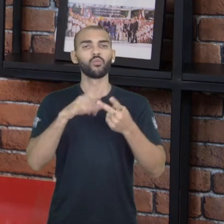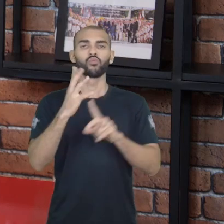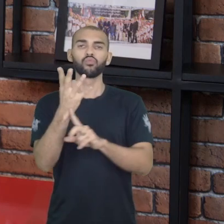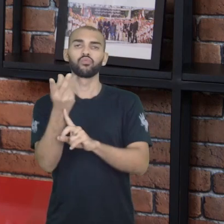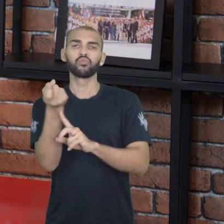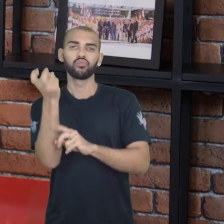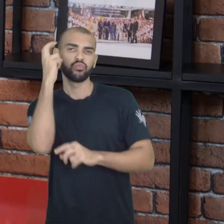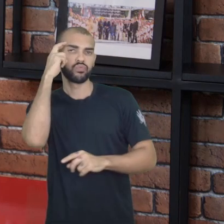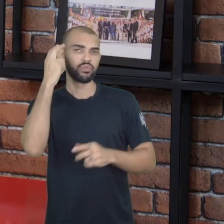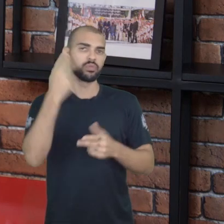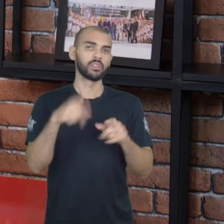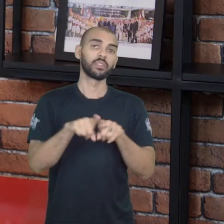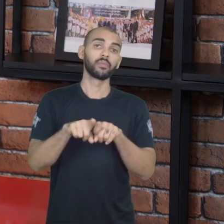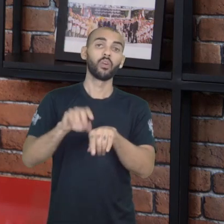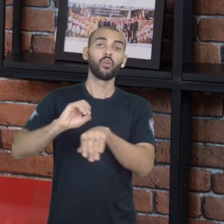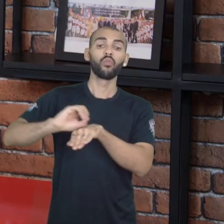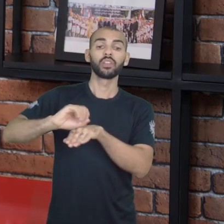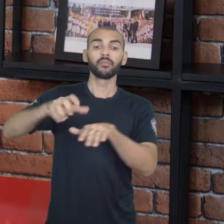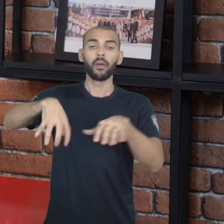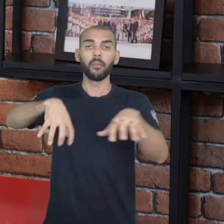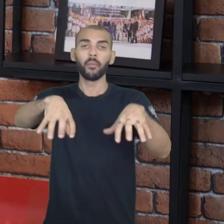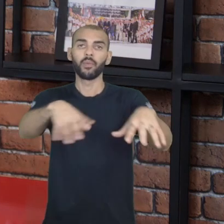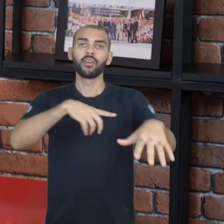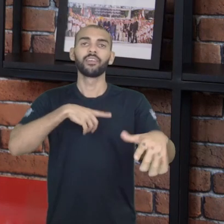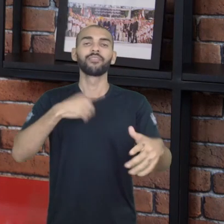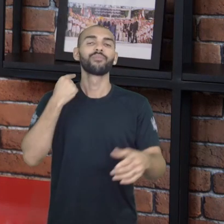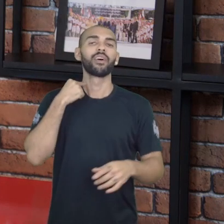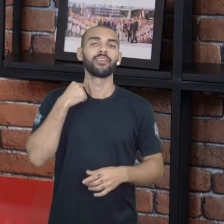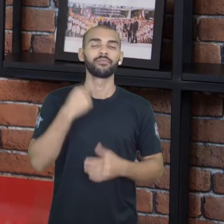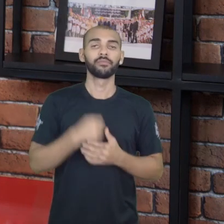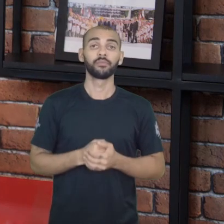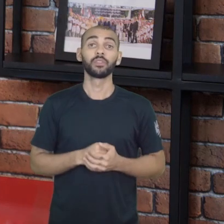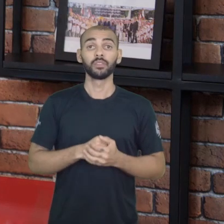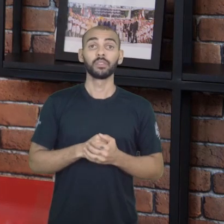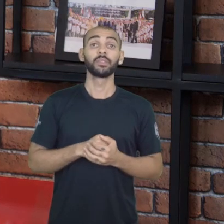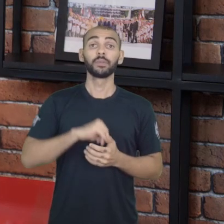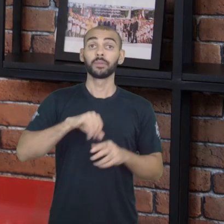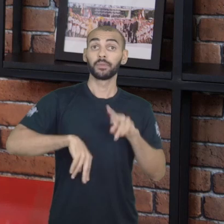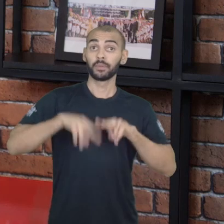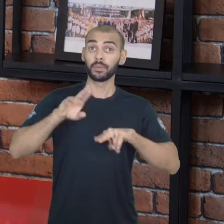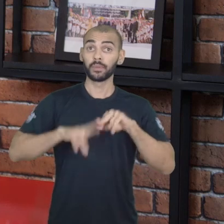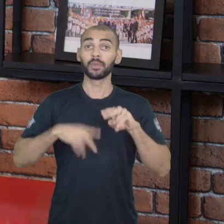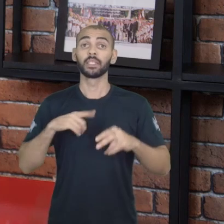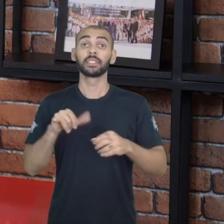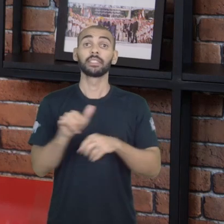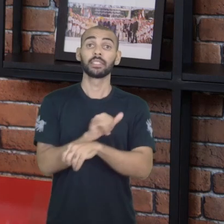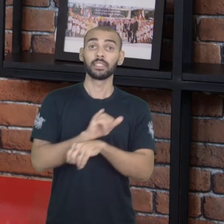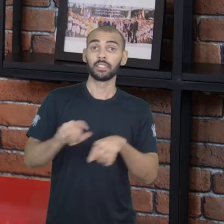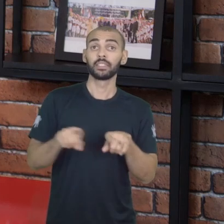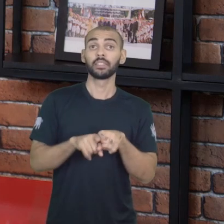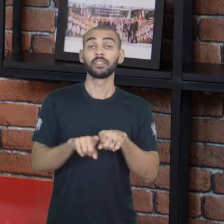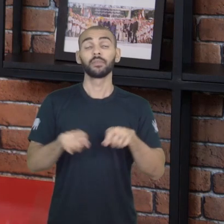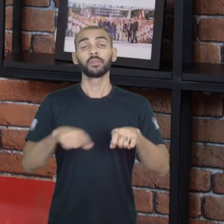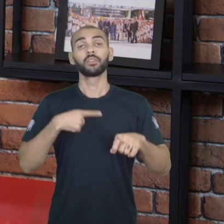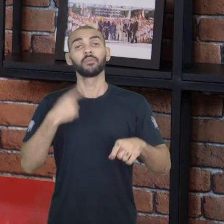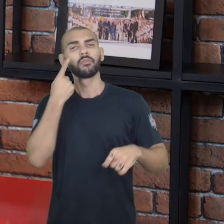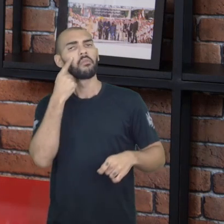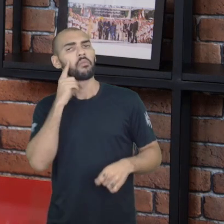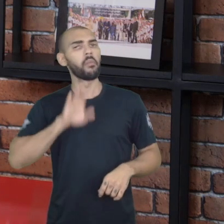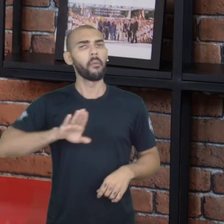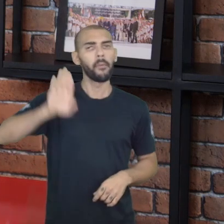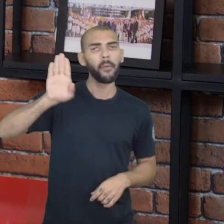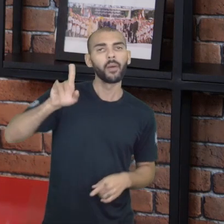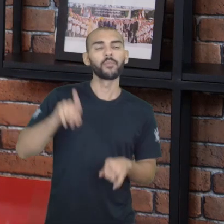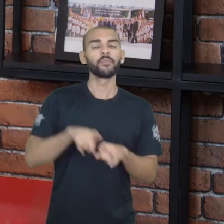por festivais, ações de cultura e oficinas territoriais em maio. No mês de junho, ocorre o desenvolvimento de estratégias